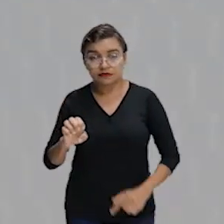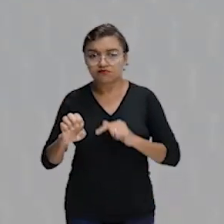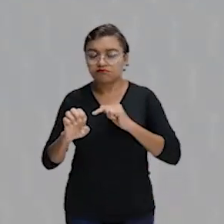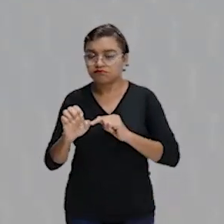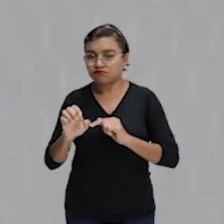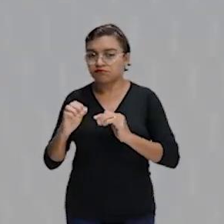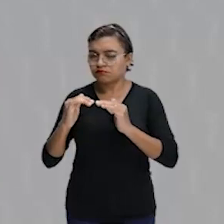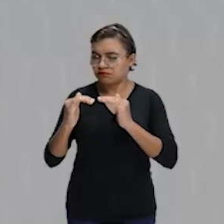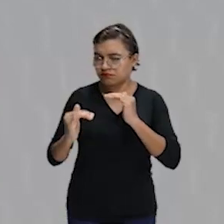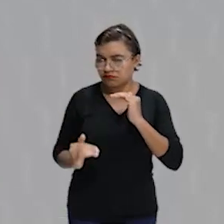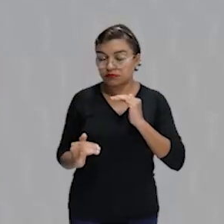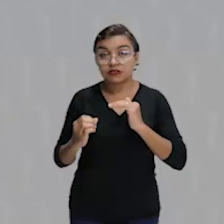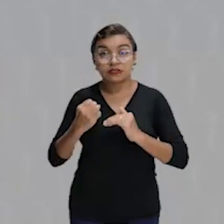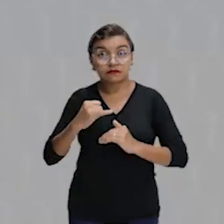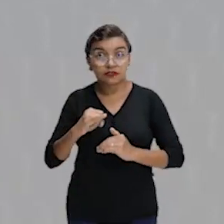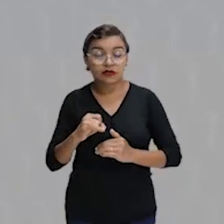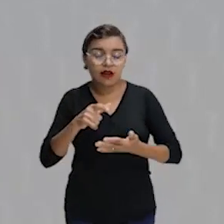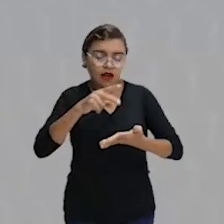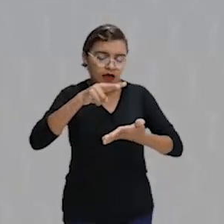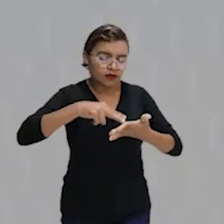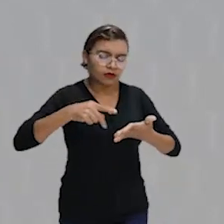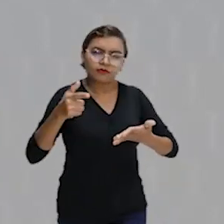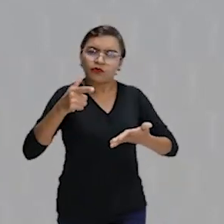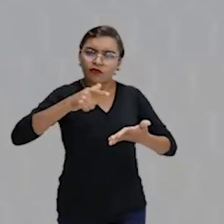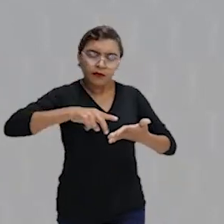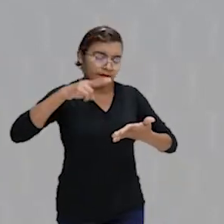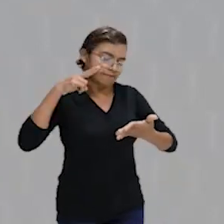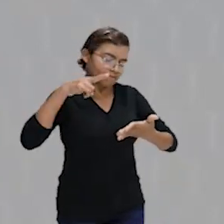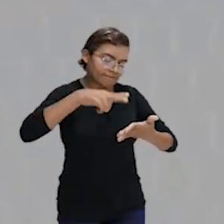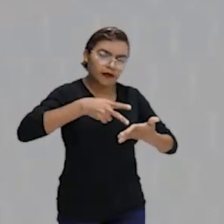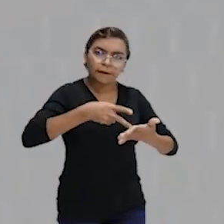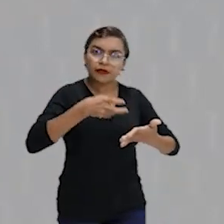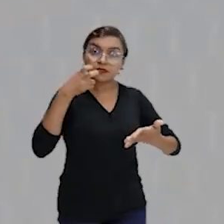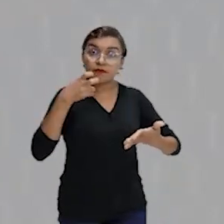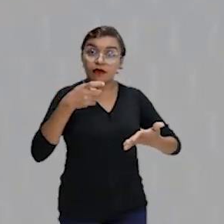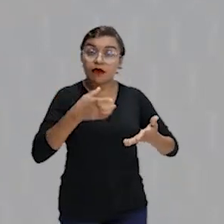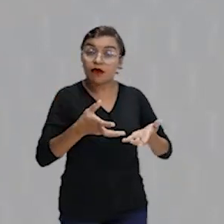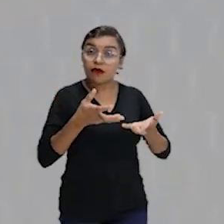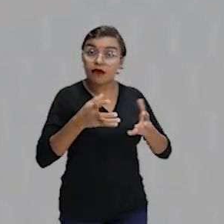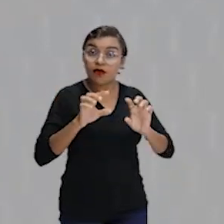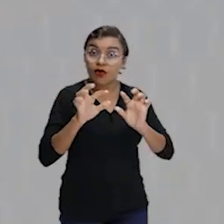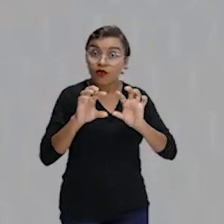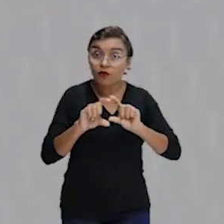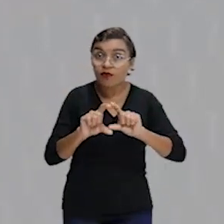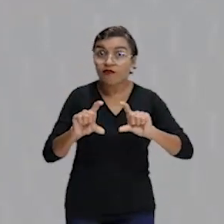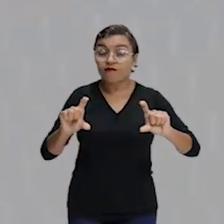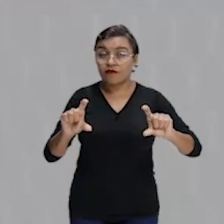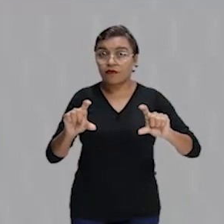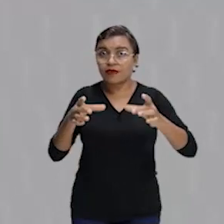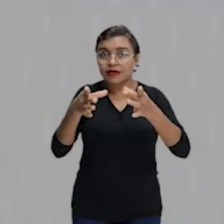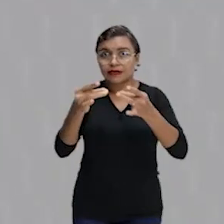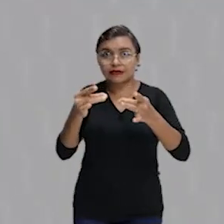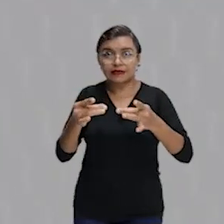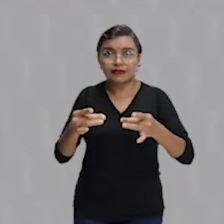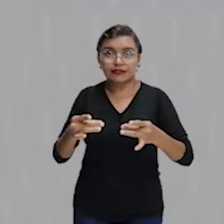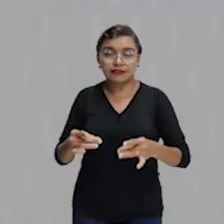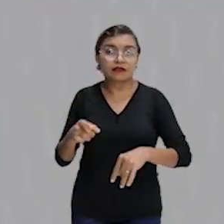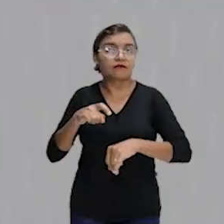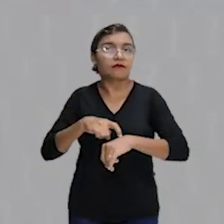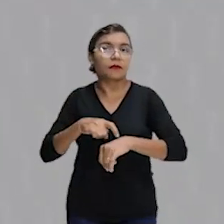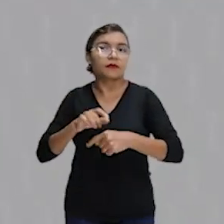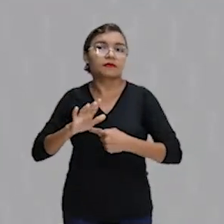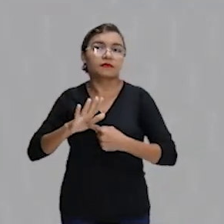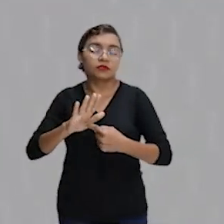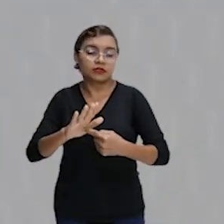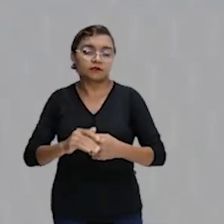a leitura mais uma vez do enunciado, você vai perceber que ele quer uma fórmula que descreva essa situação dada. Por que,